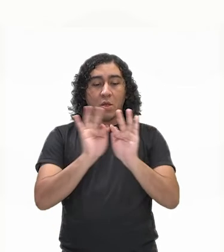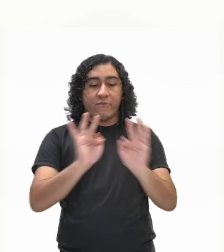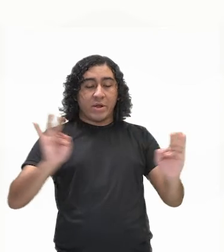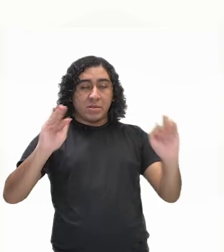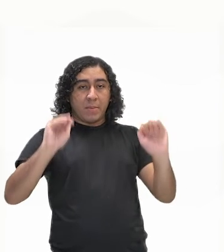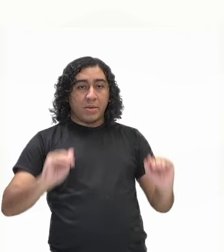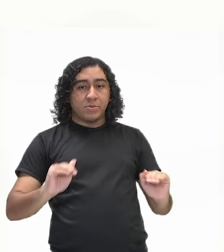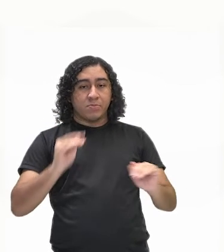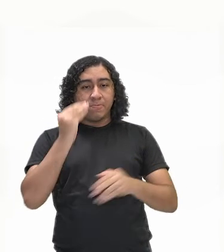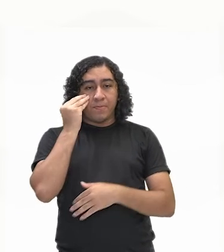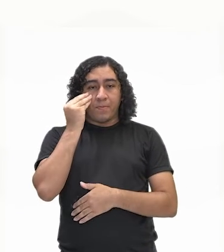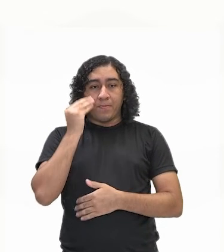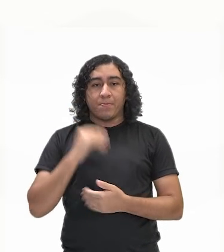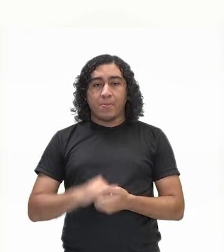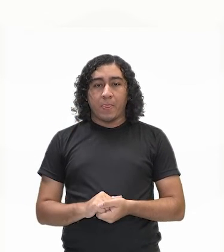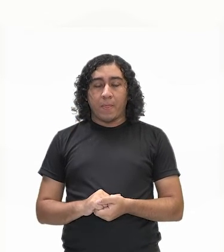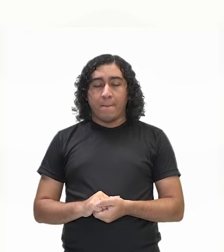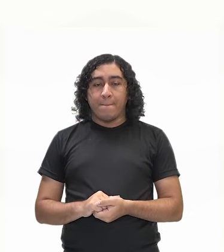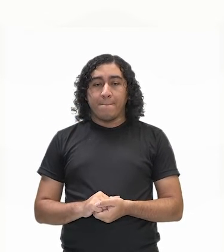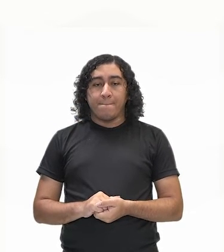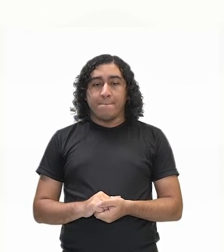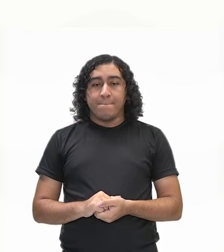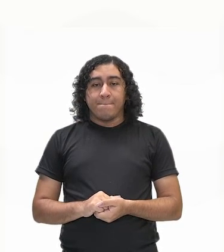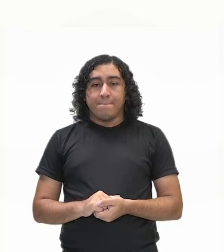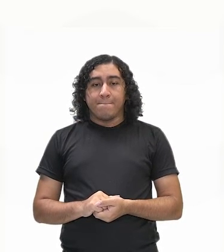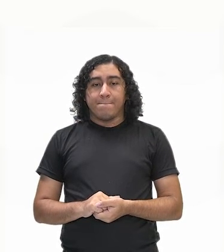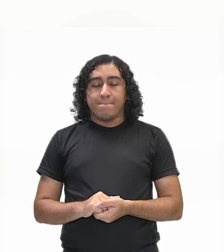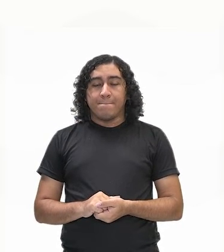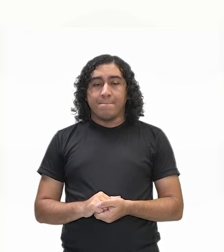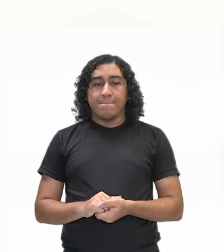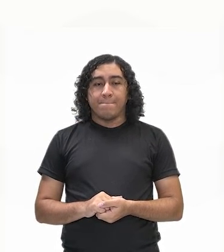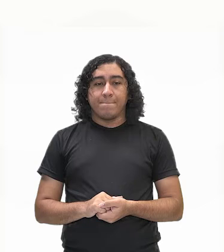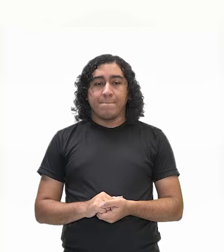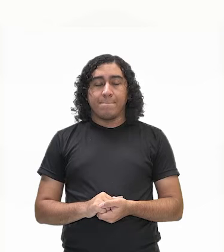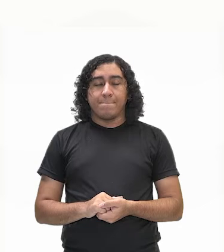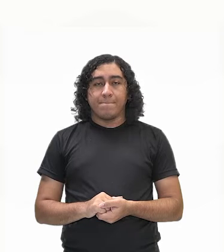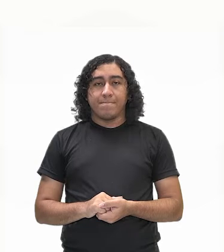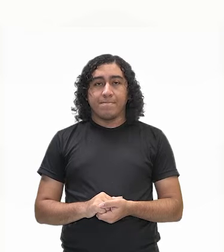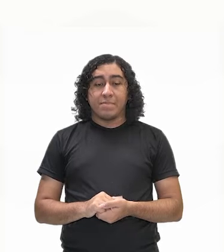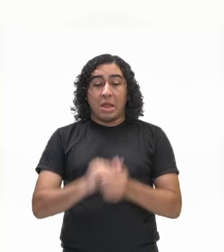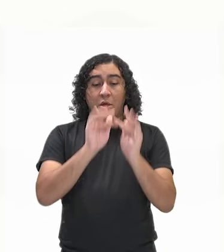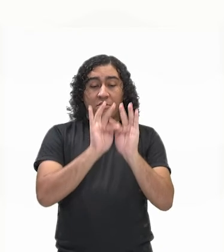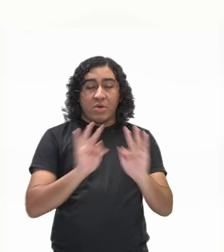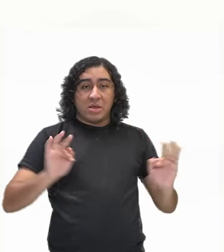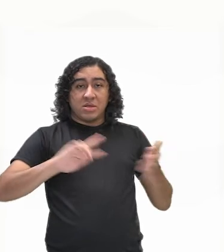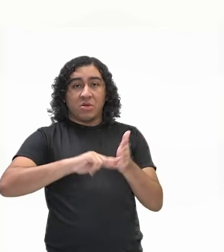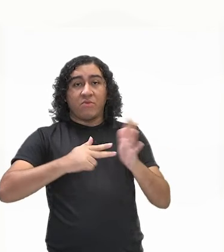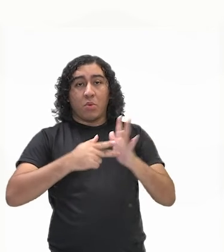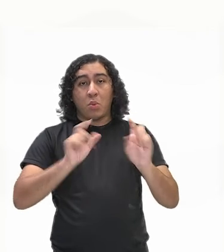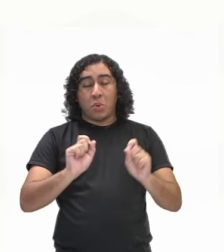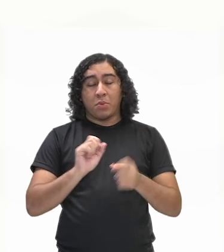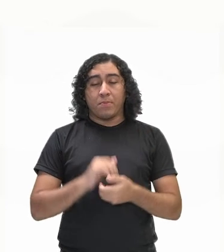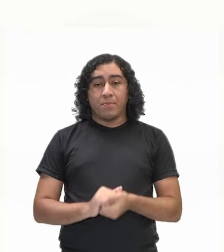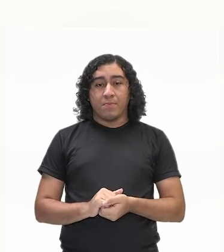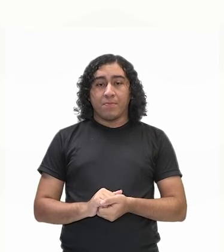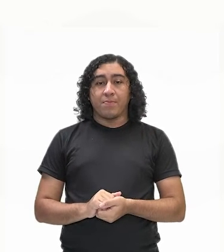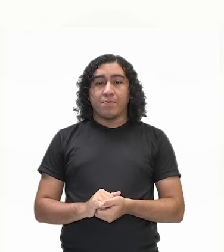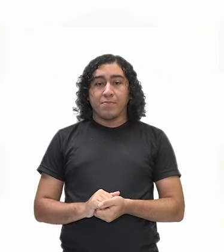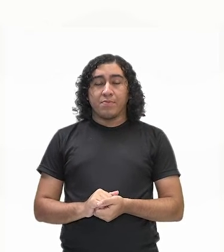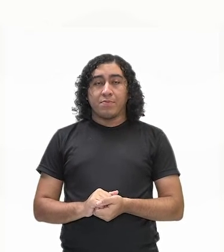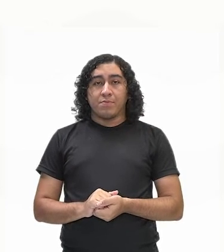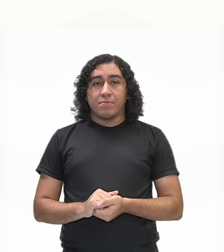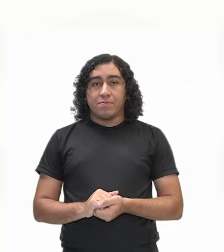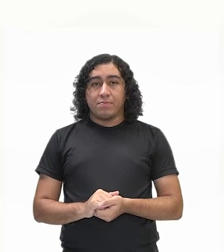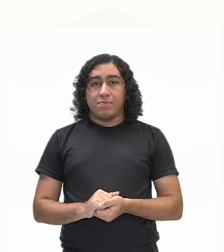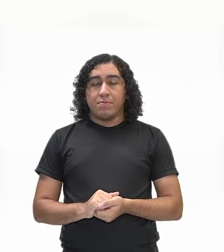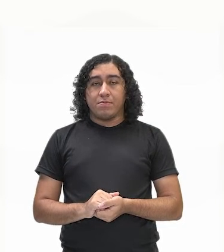exemplo. I didn't even know they were sore at us. I didn't even know. Eu não sabia.